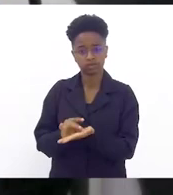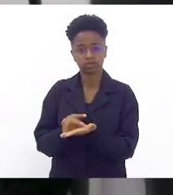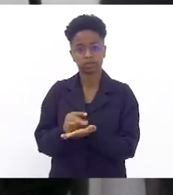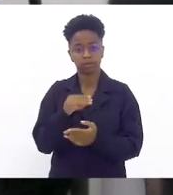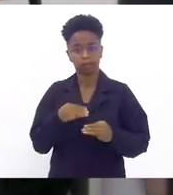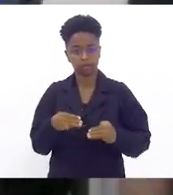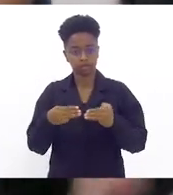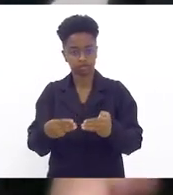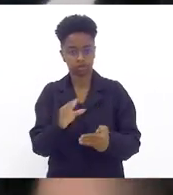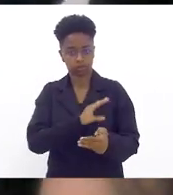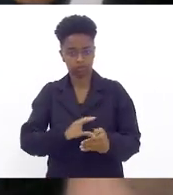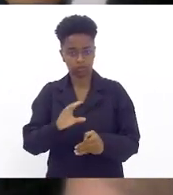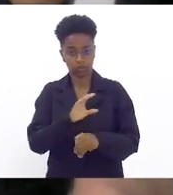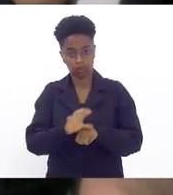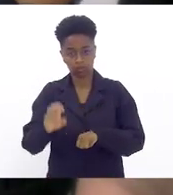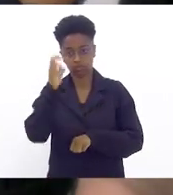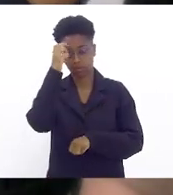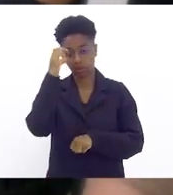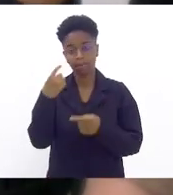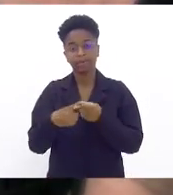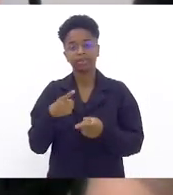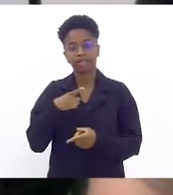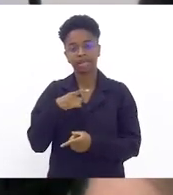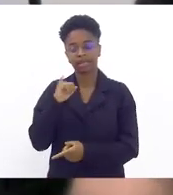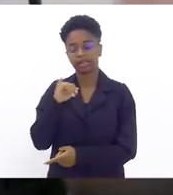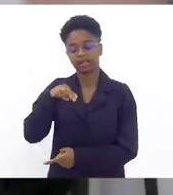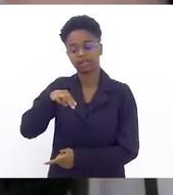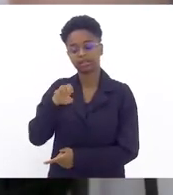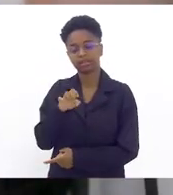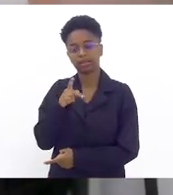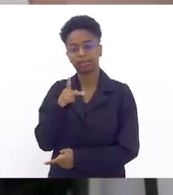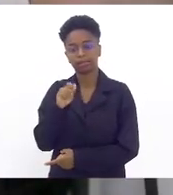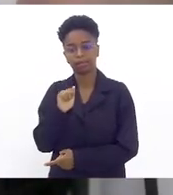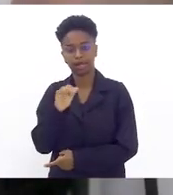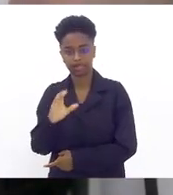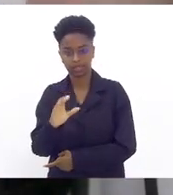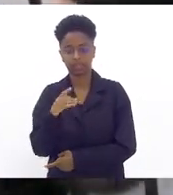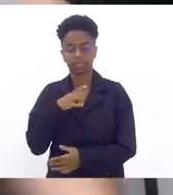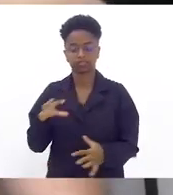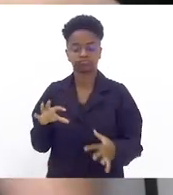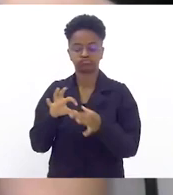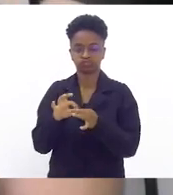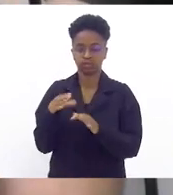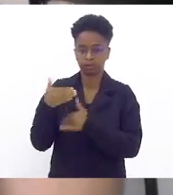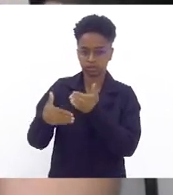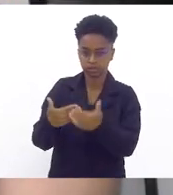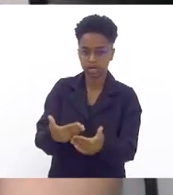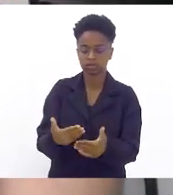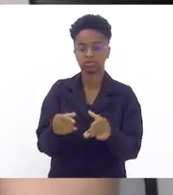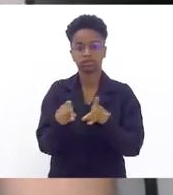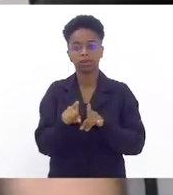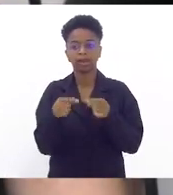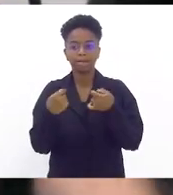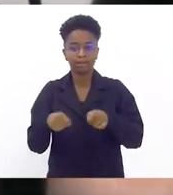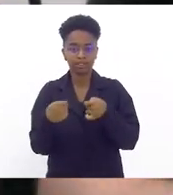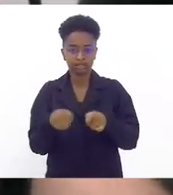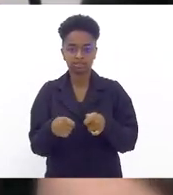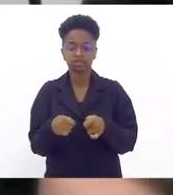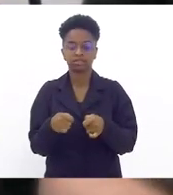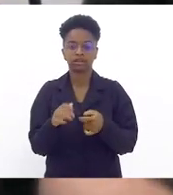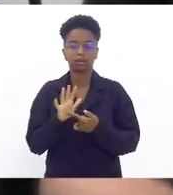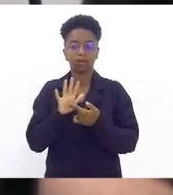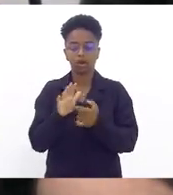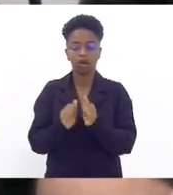porque temos o inepac que é parte desse processo que precisa dar o devido